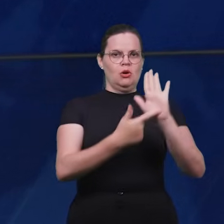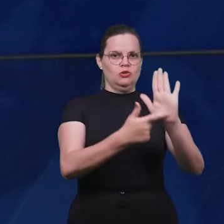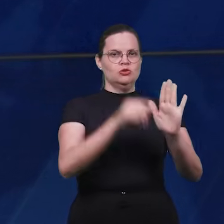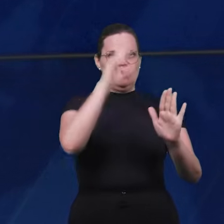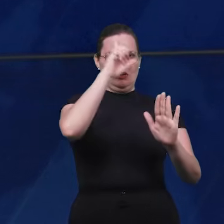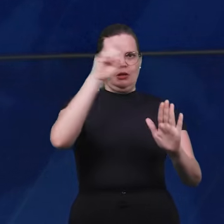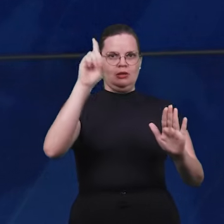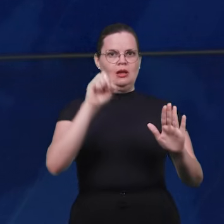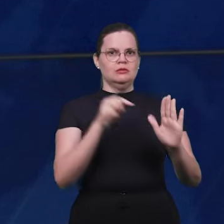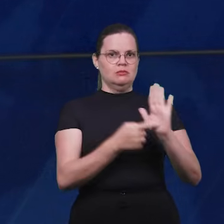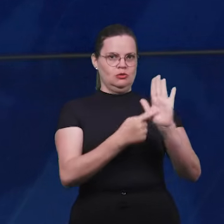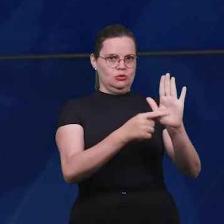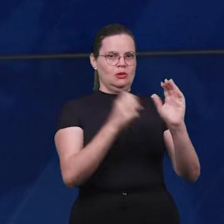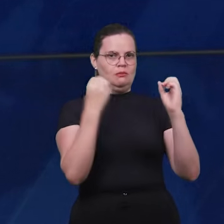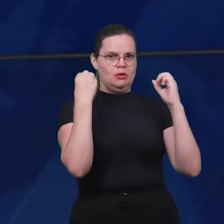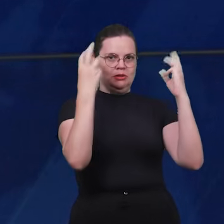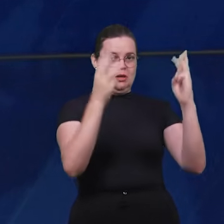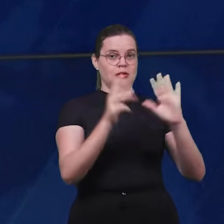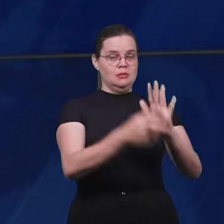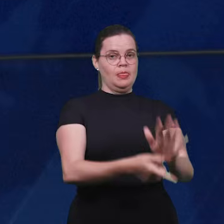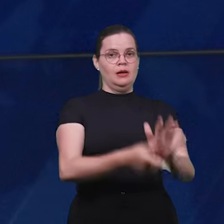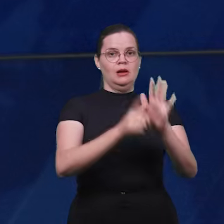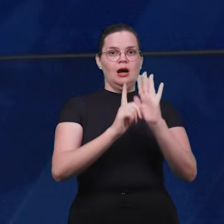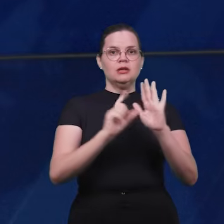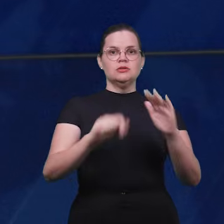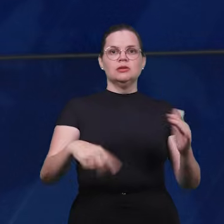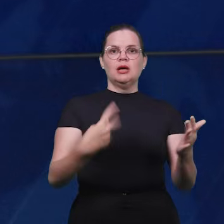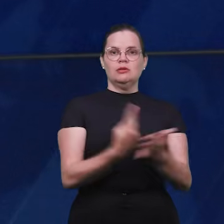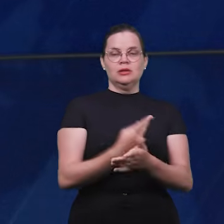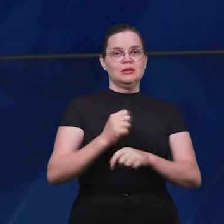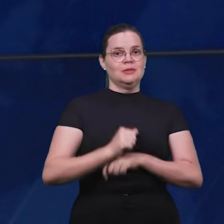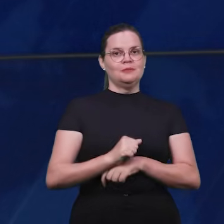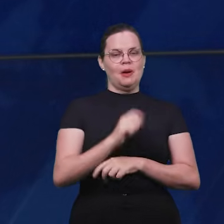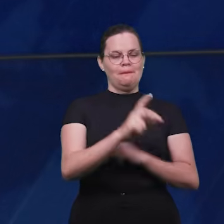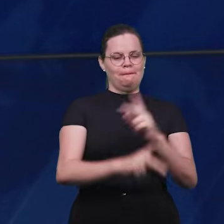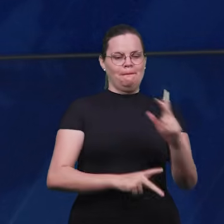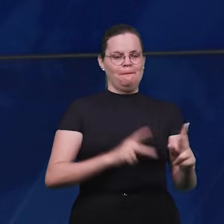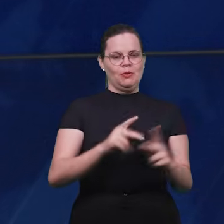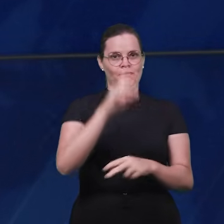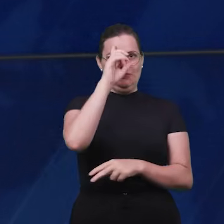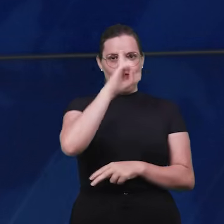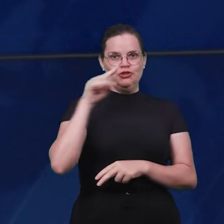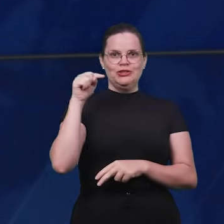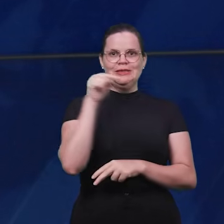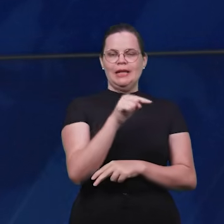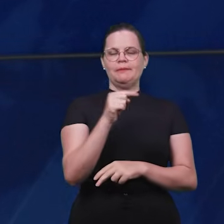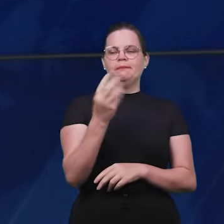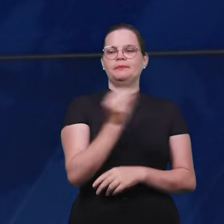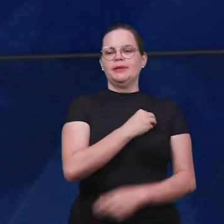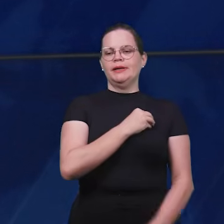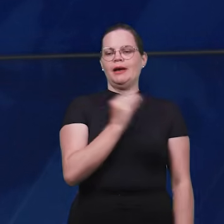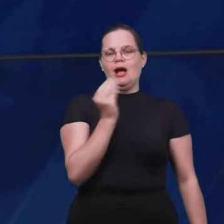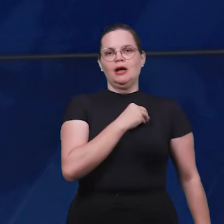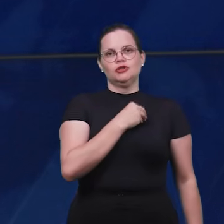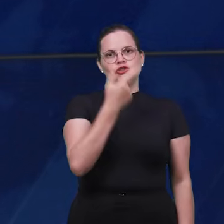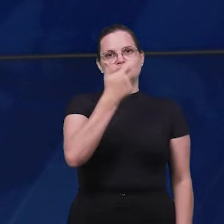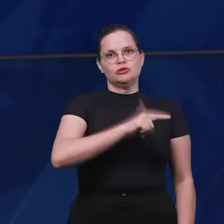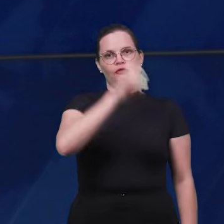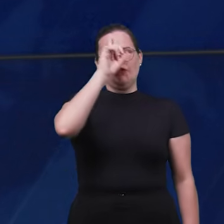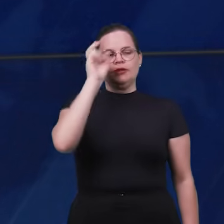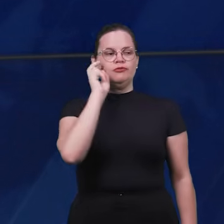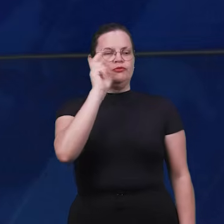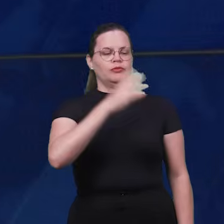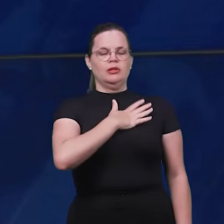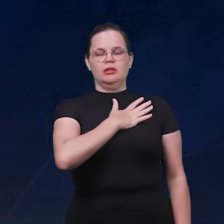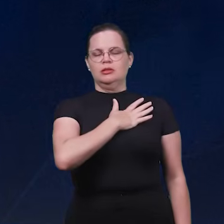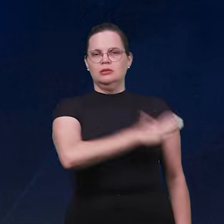a Moisés, o povo de Deus cometeu mais uma vez algo que desagradou profundamente ao